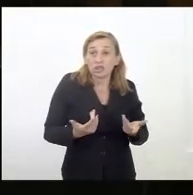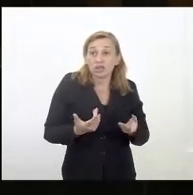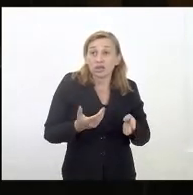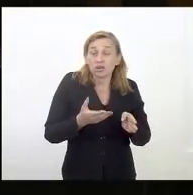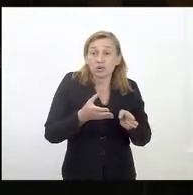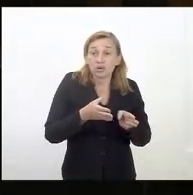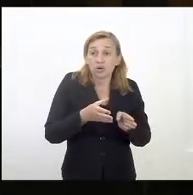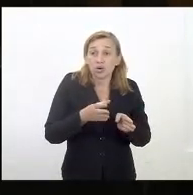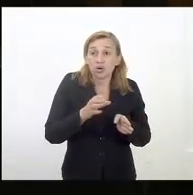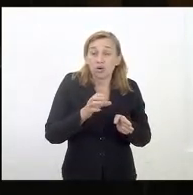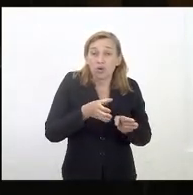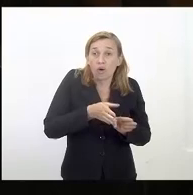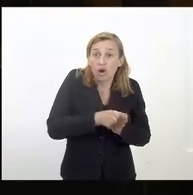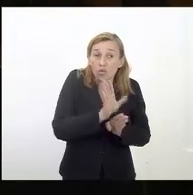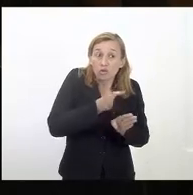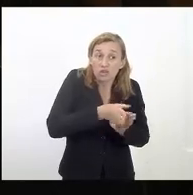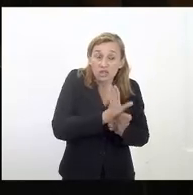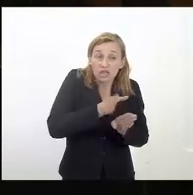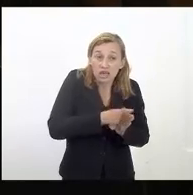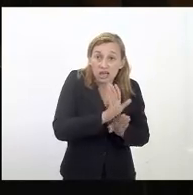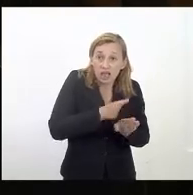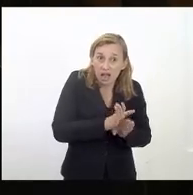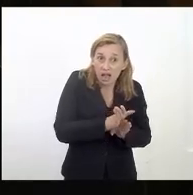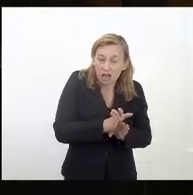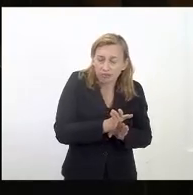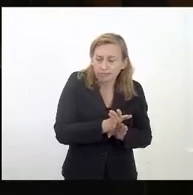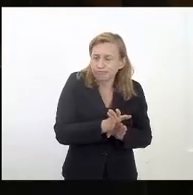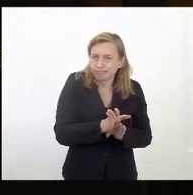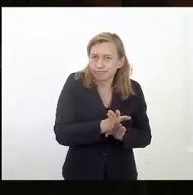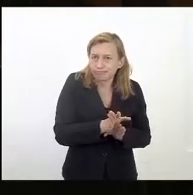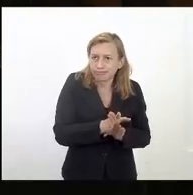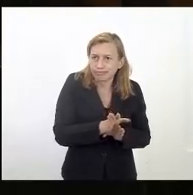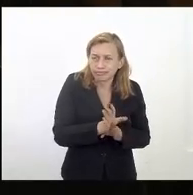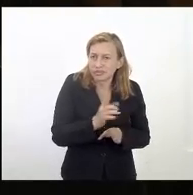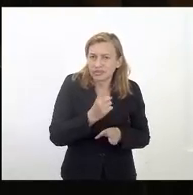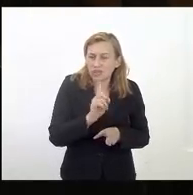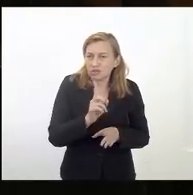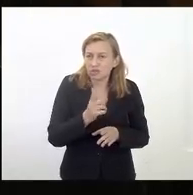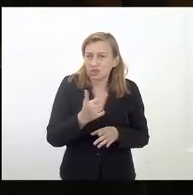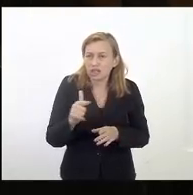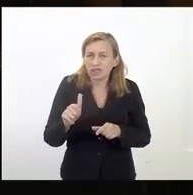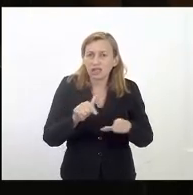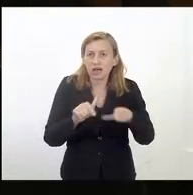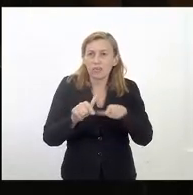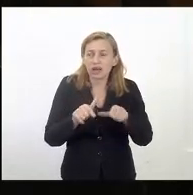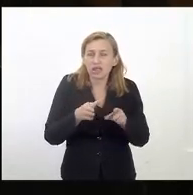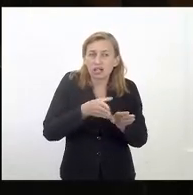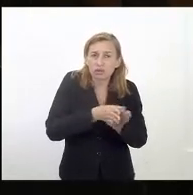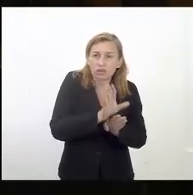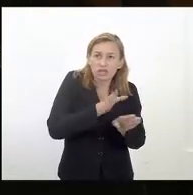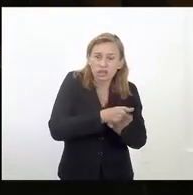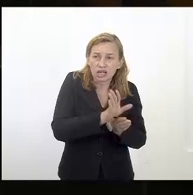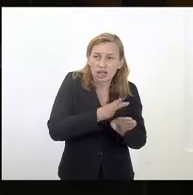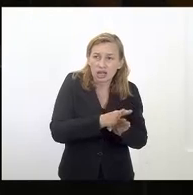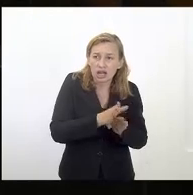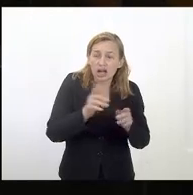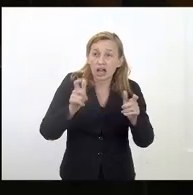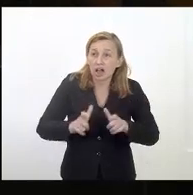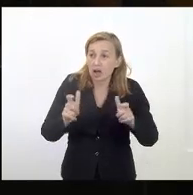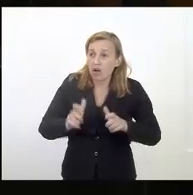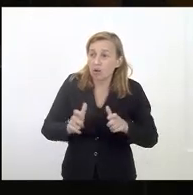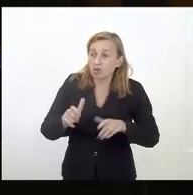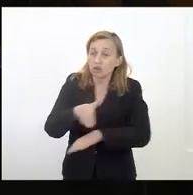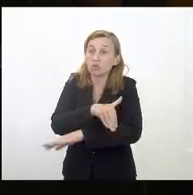municipal né orientador de molho faz o guarda municipal não tem a missão de orientar Onde fica uma rua ele pode fazer ideia de